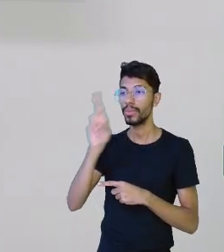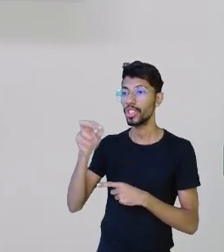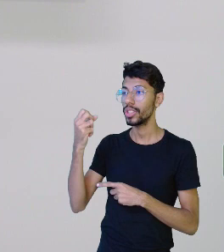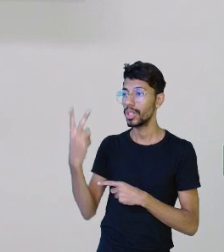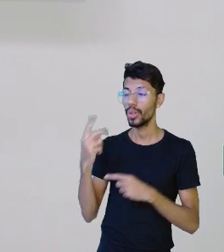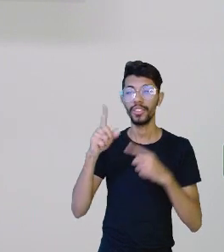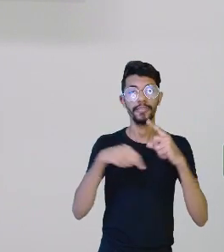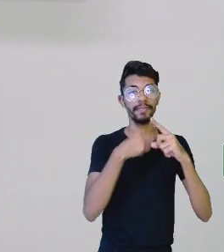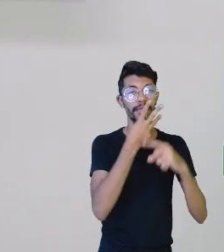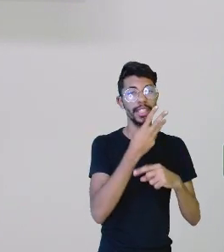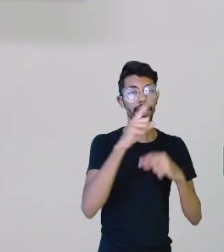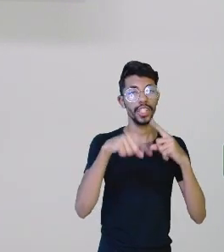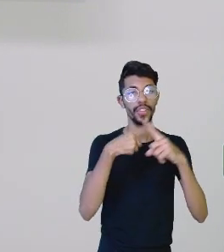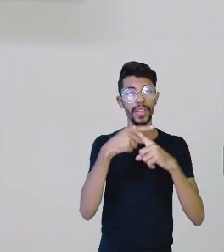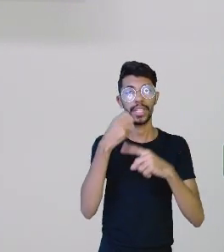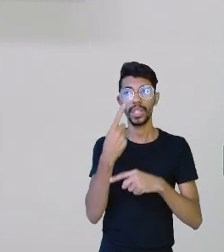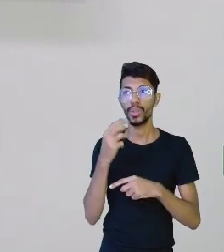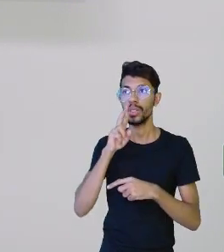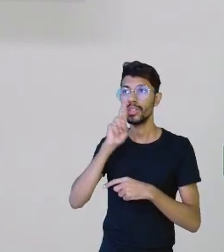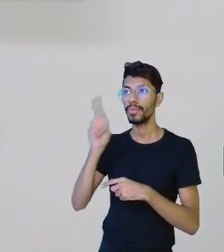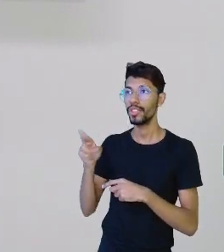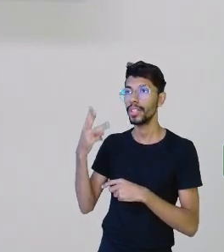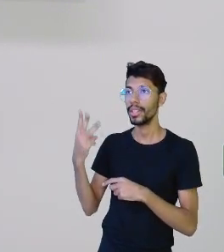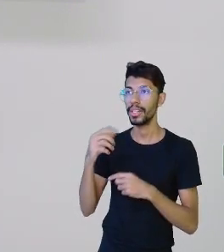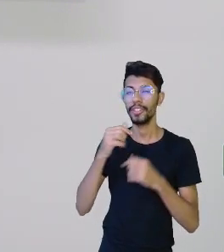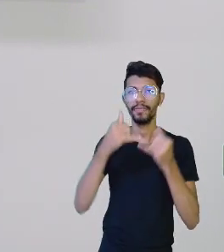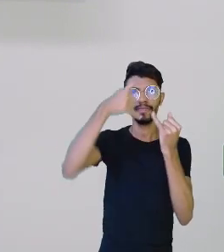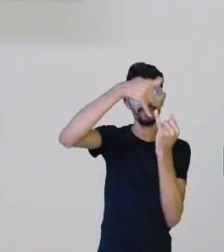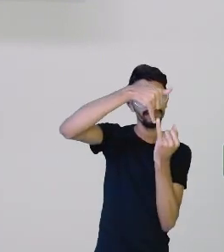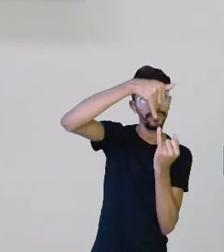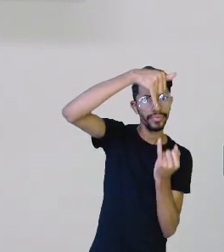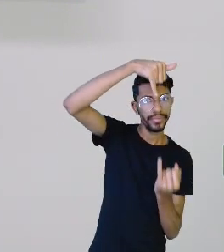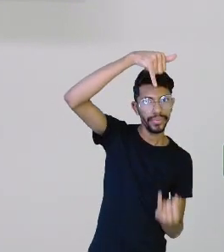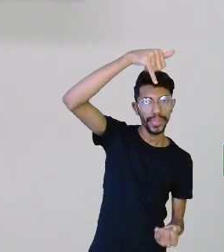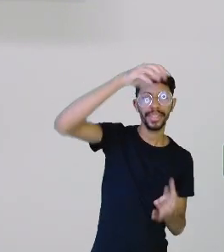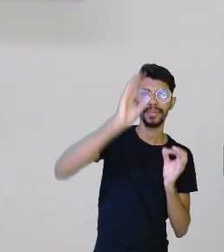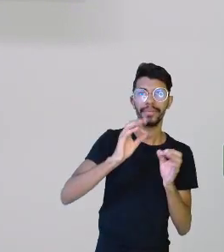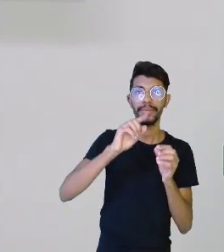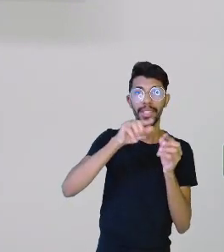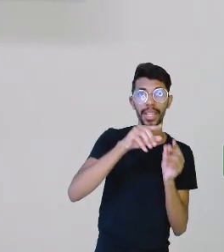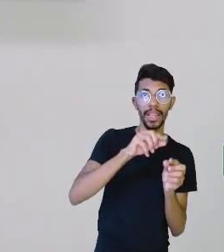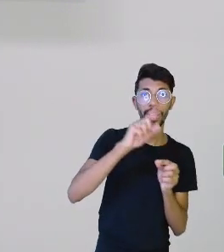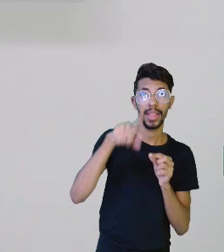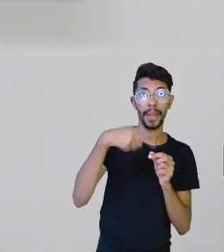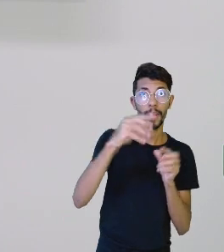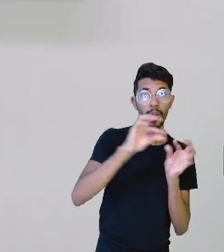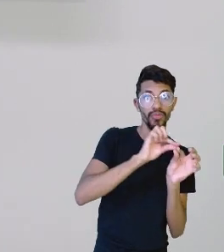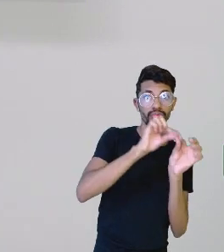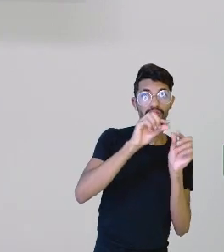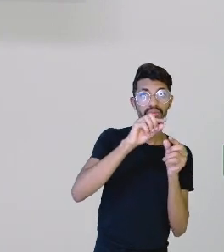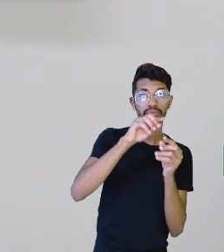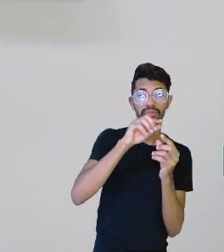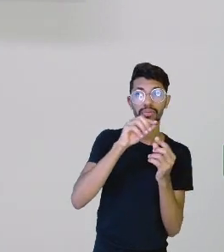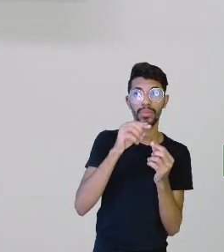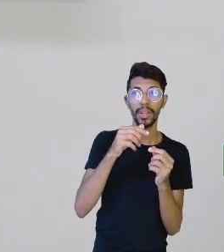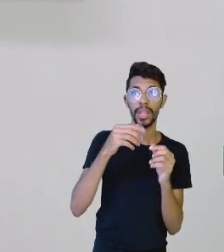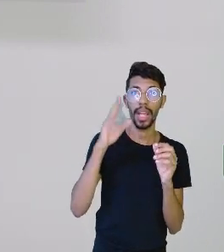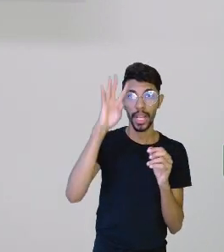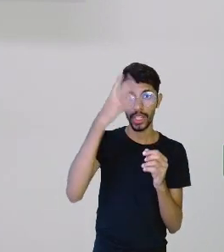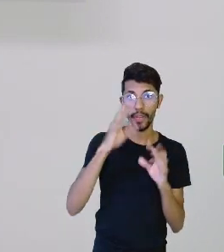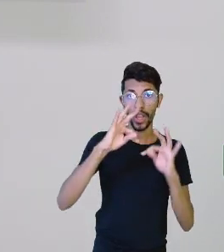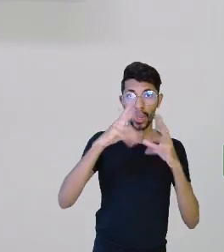2, 3 vezes 1 vai dar 3 e assim por diante. Depois que vocês resolverem a multiplicação por